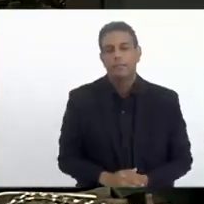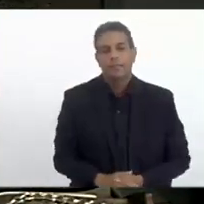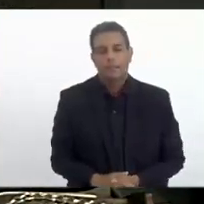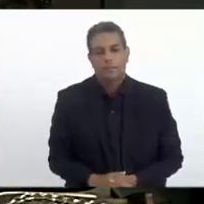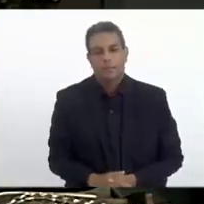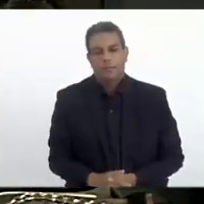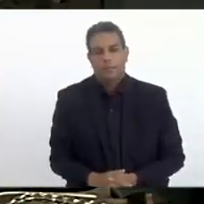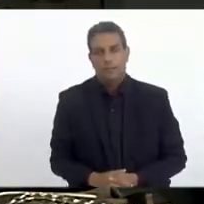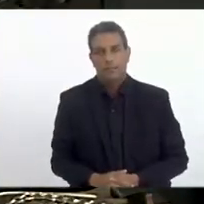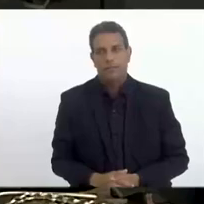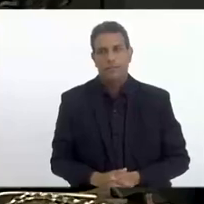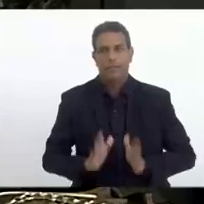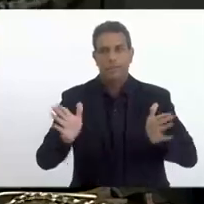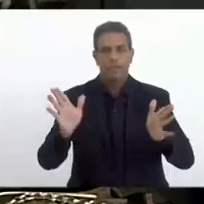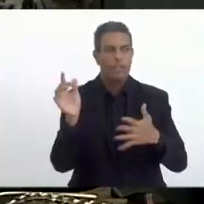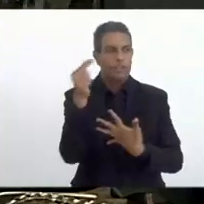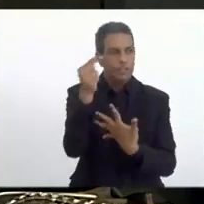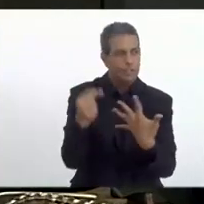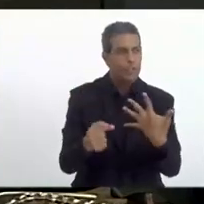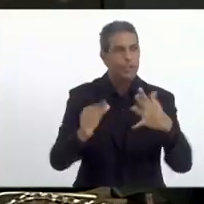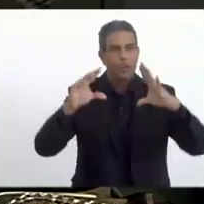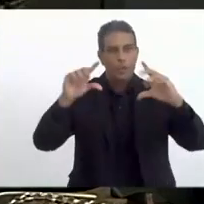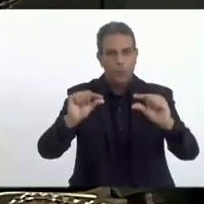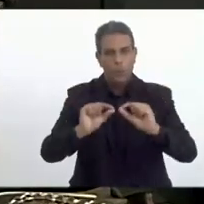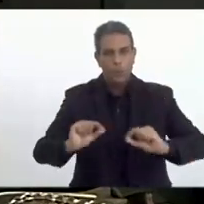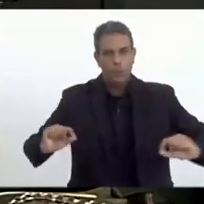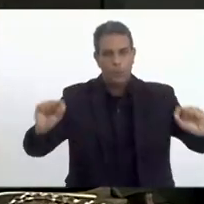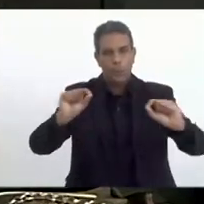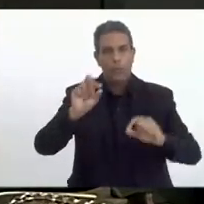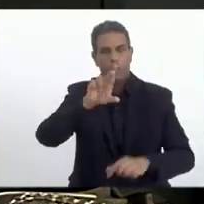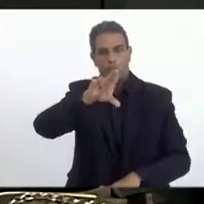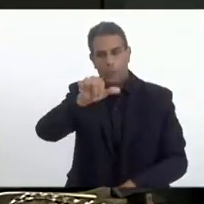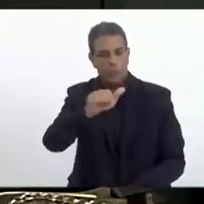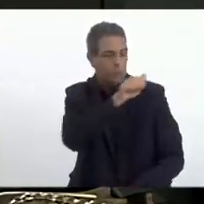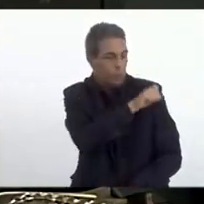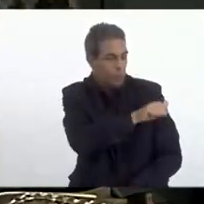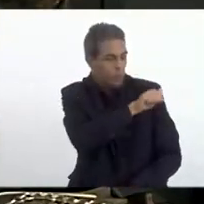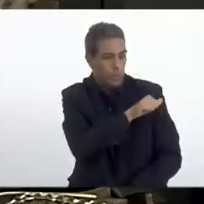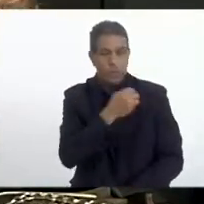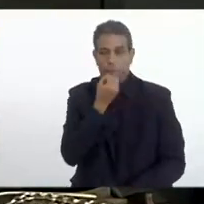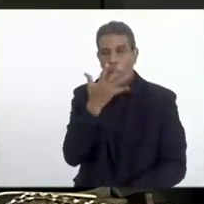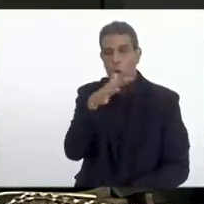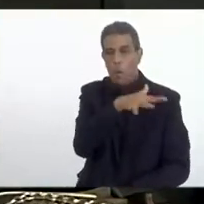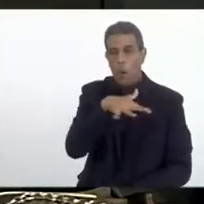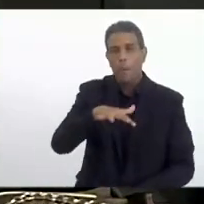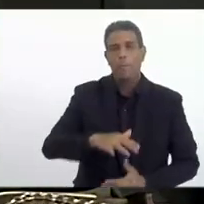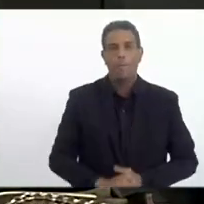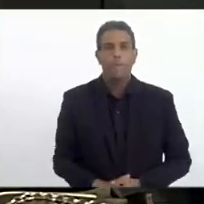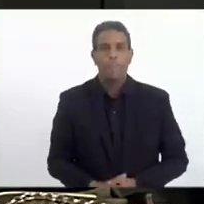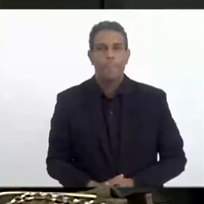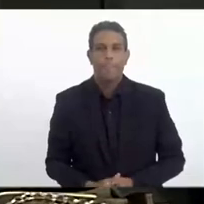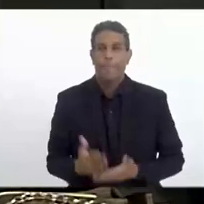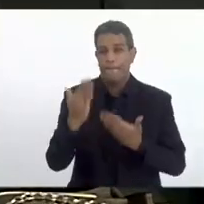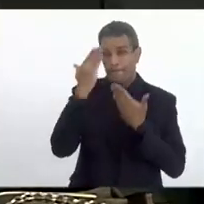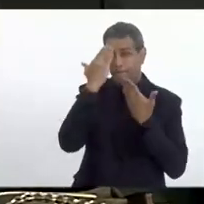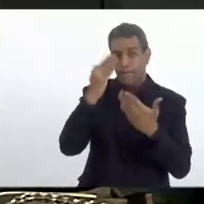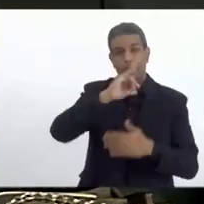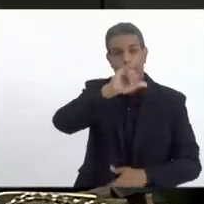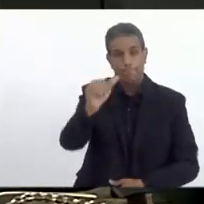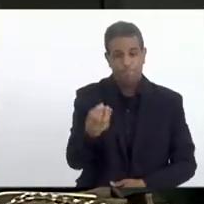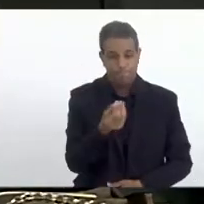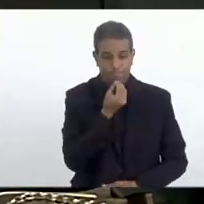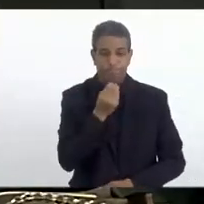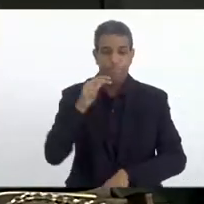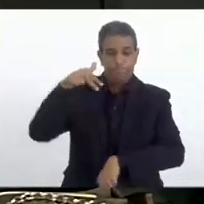assim, dentre a estatística que o Rio Previdência mesmo fez, foi muito melhor. Então, assim, eu agradeço a oportunidade,